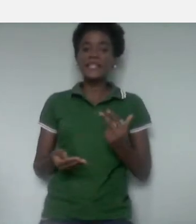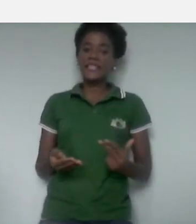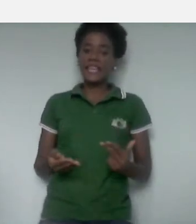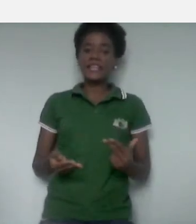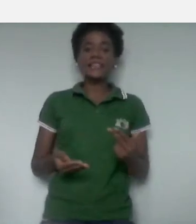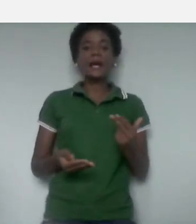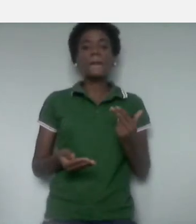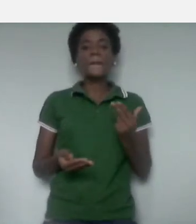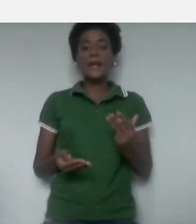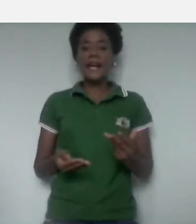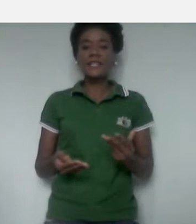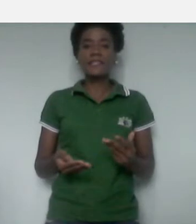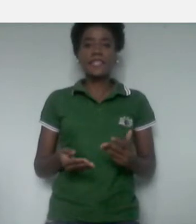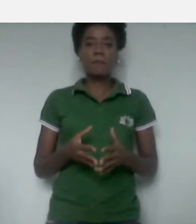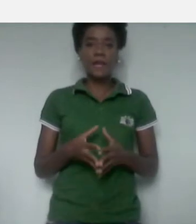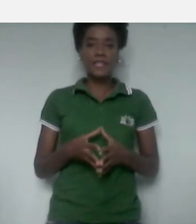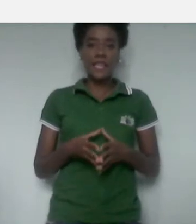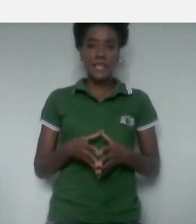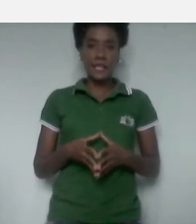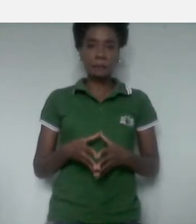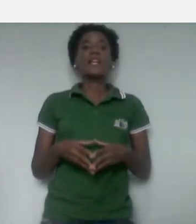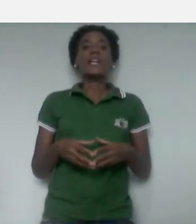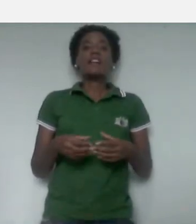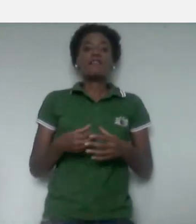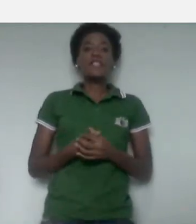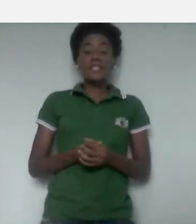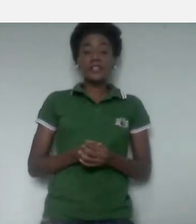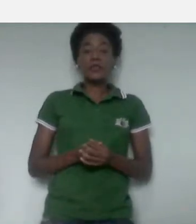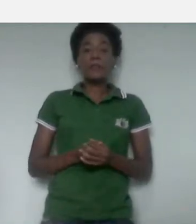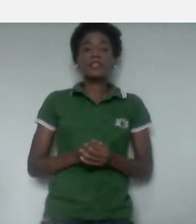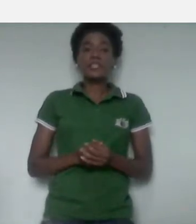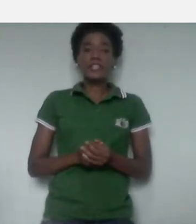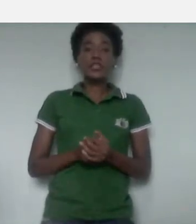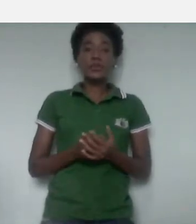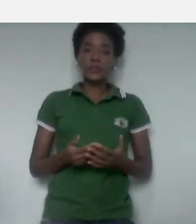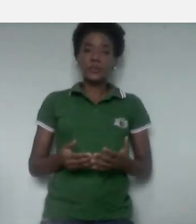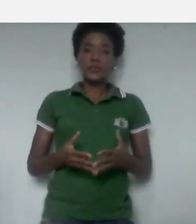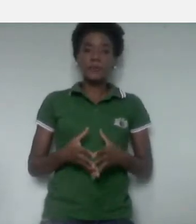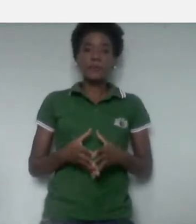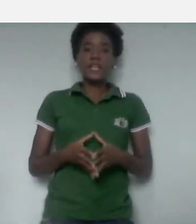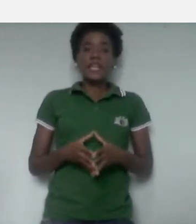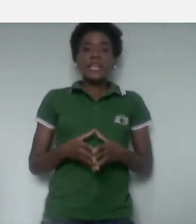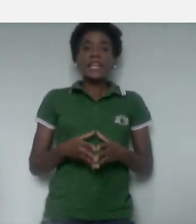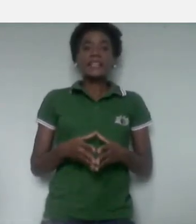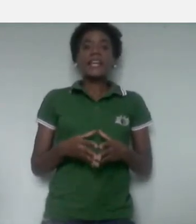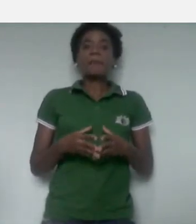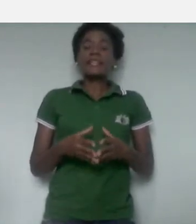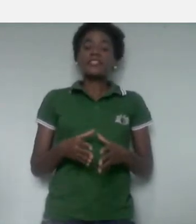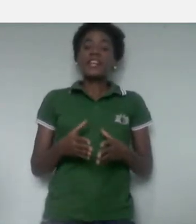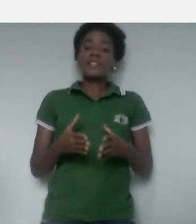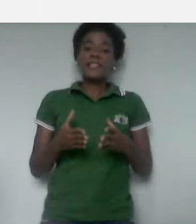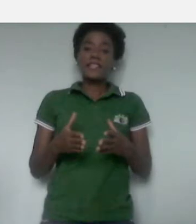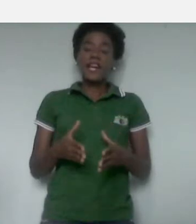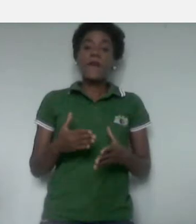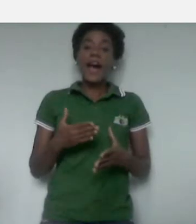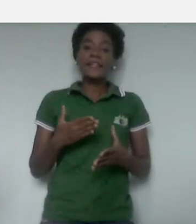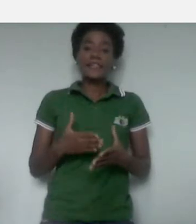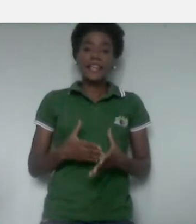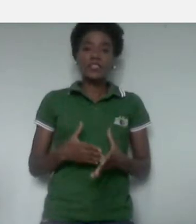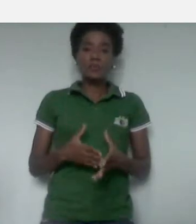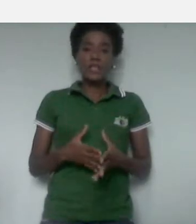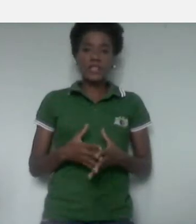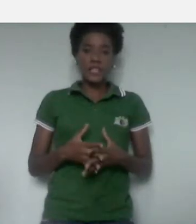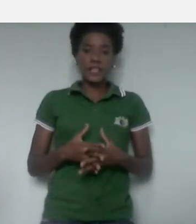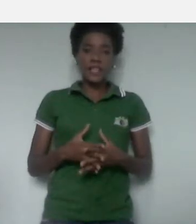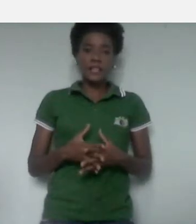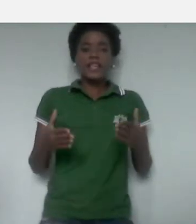prosperidade, planeta, paz e parceria, visando o bem-estar de todos. E tem a meta de realização